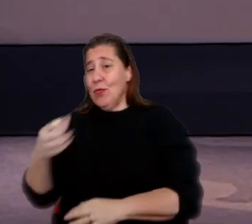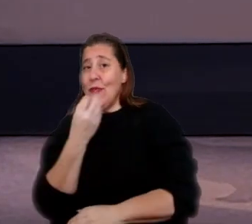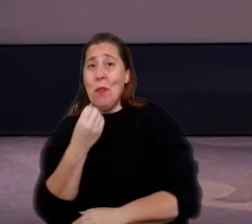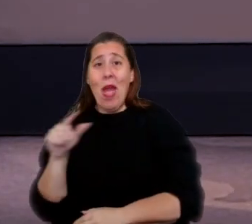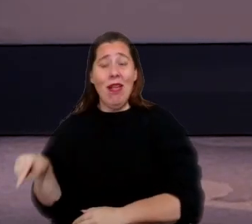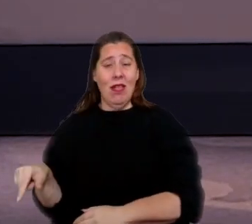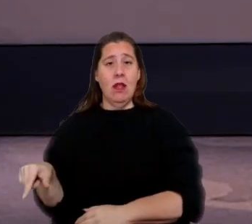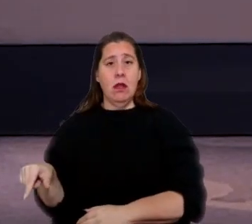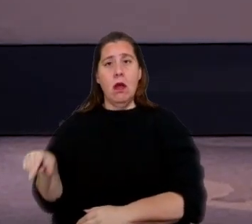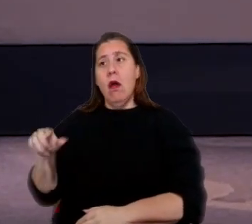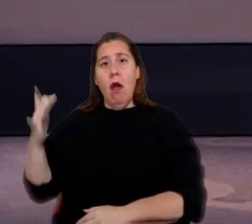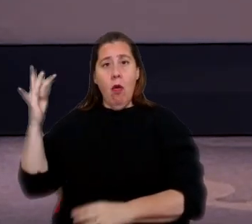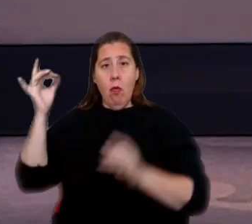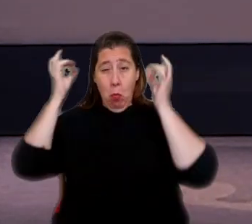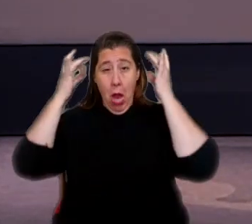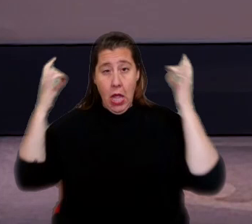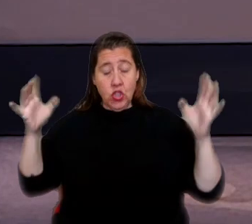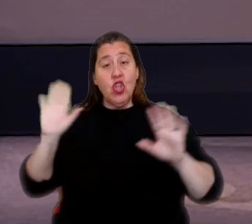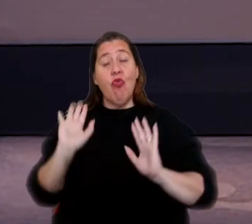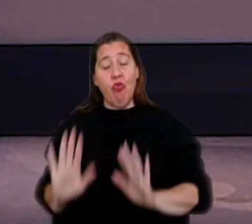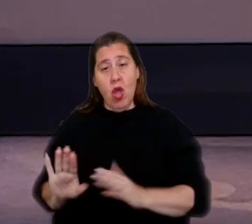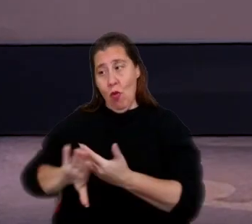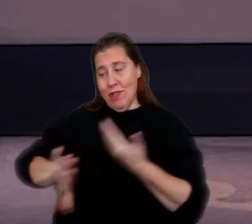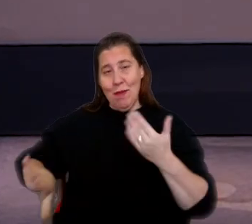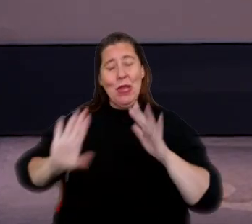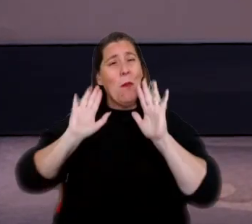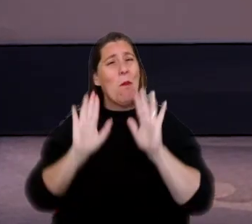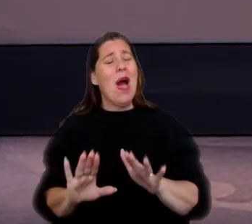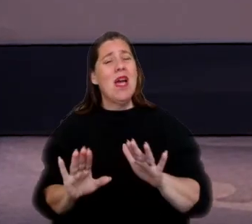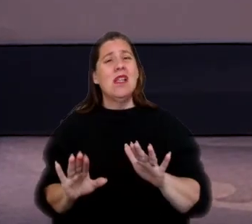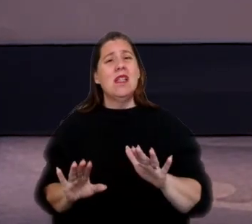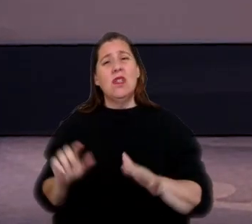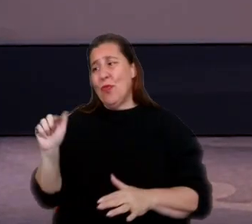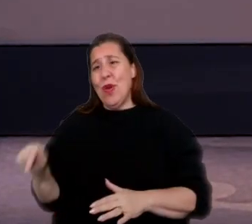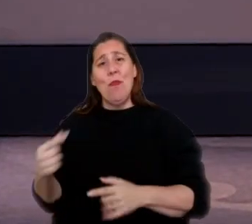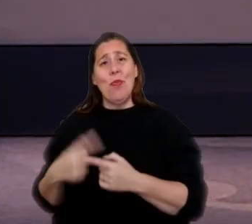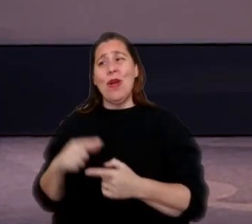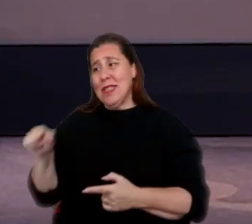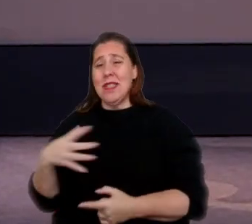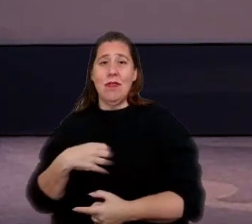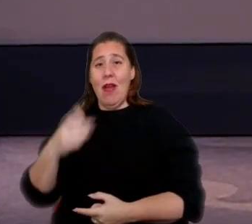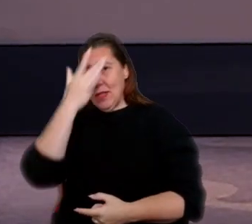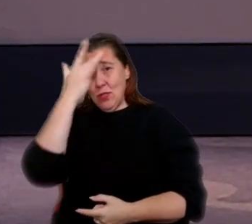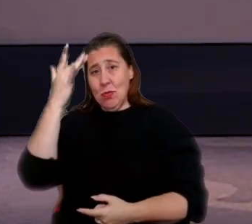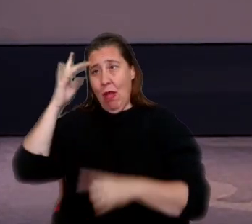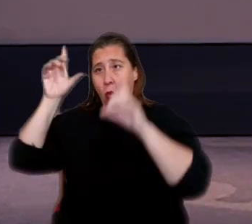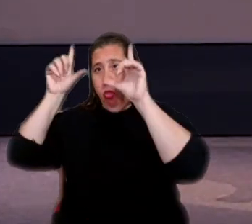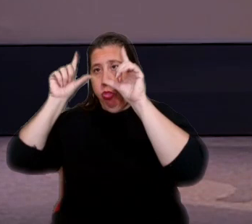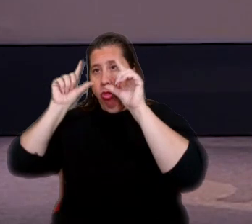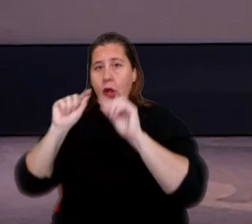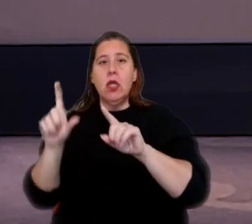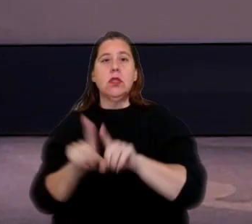Remy já não estava bem, não foi, lógico, foi um gatilho o afastamento, mas não foi isso que deixou ele com a saúde